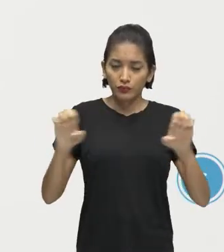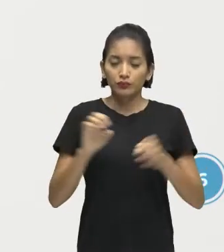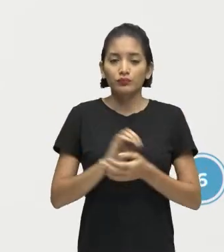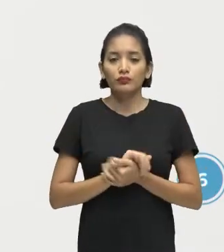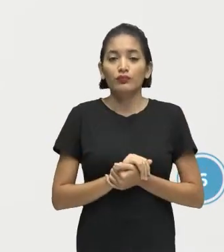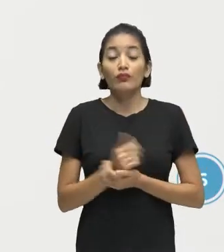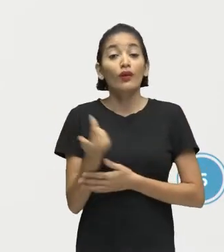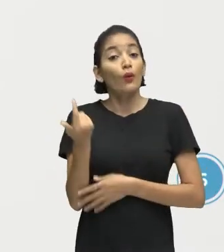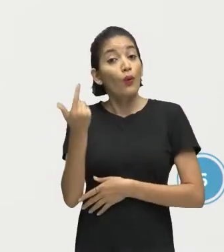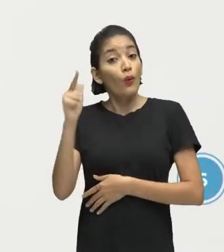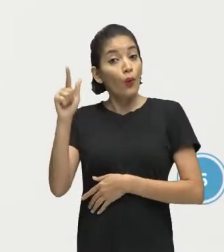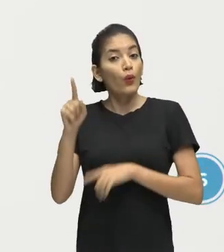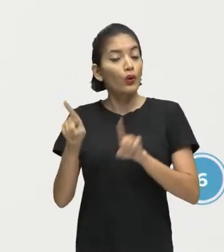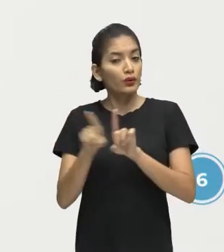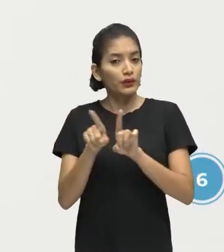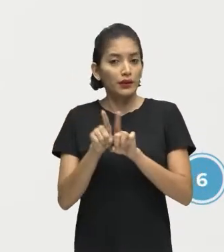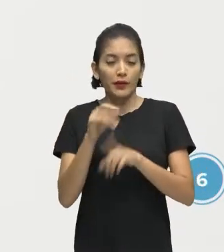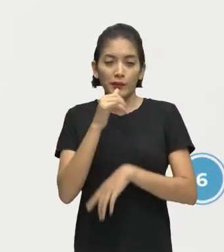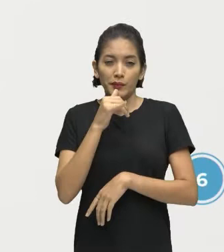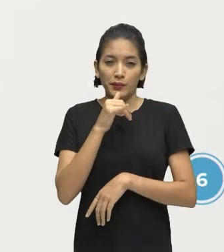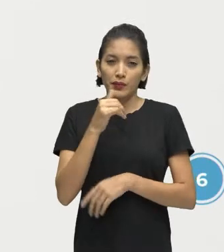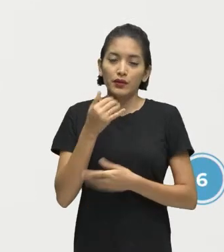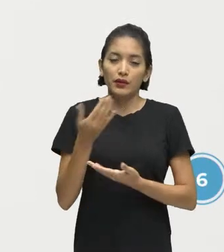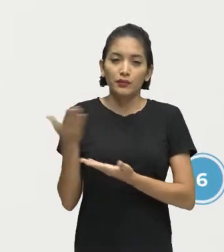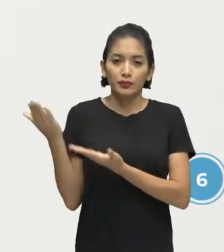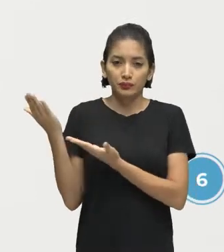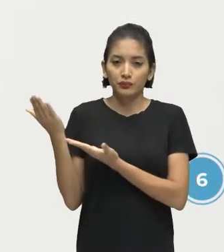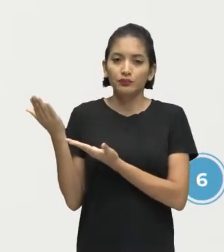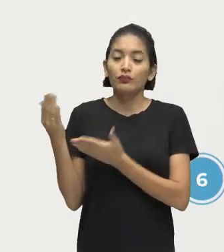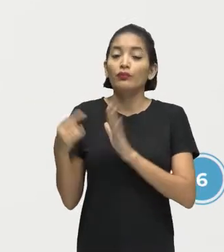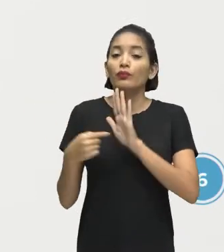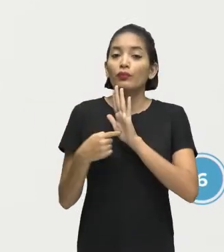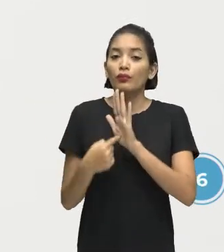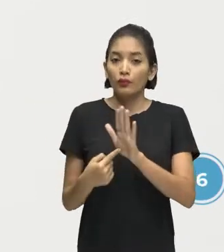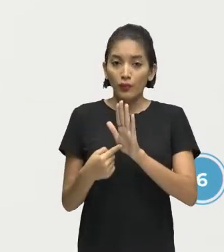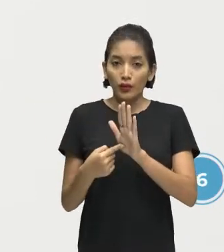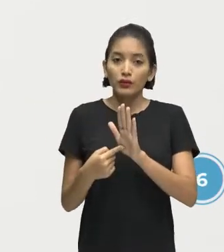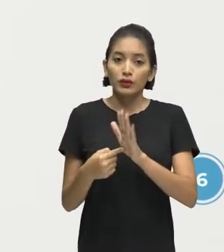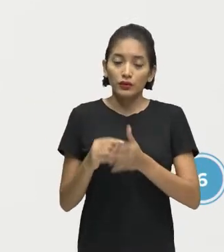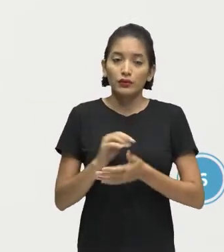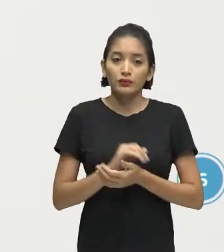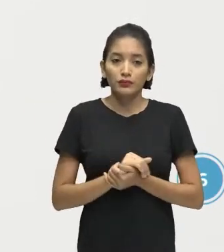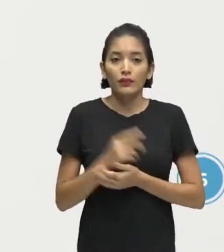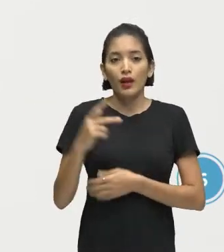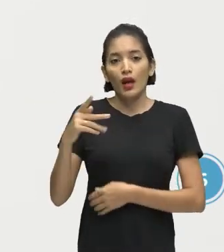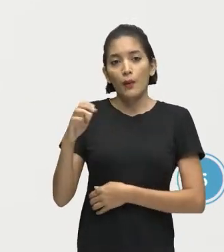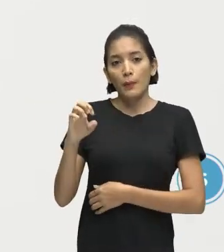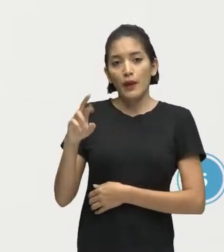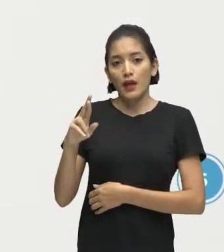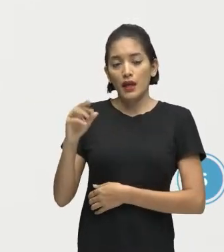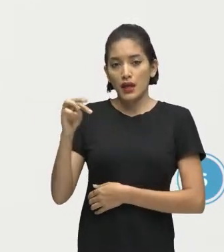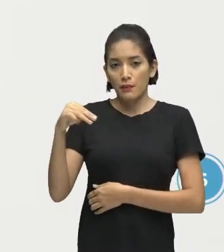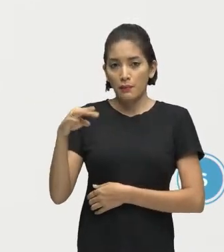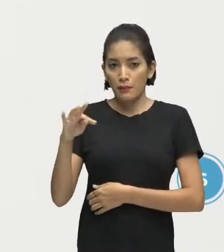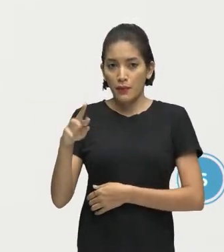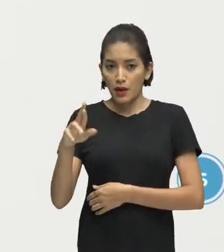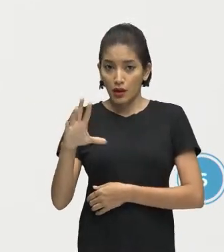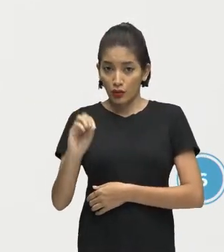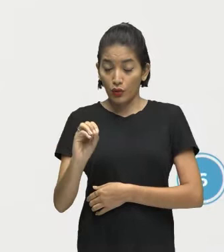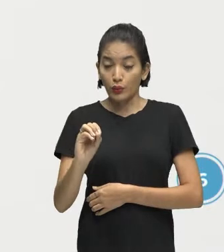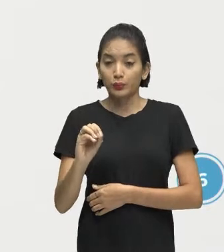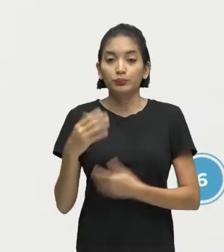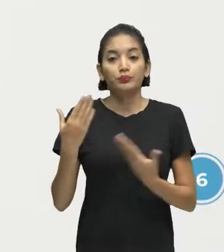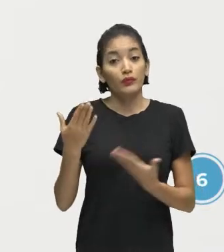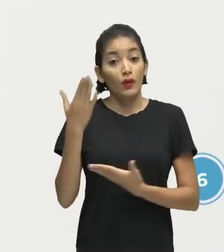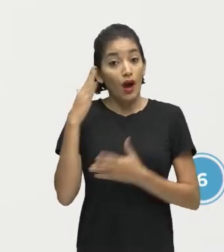Outro exemplo aqui, da expressão algébrica que representa o perímetro do retângulo. Agora é diferente, A gente